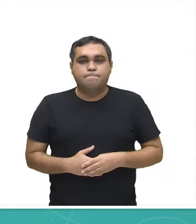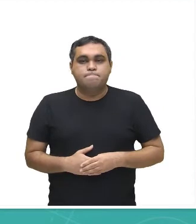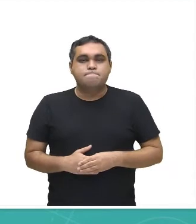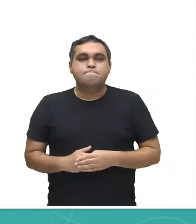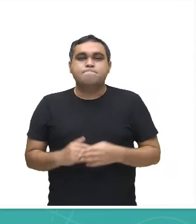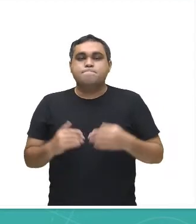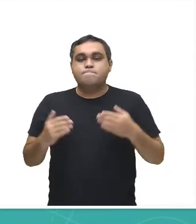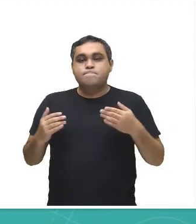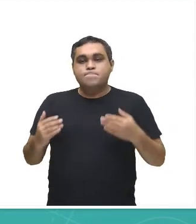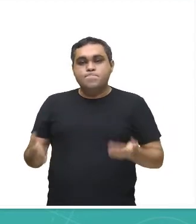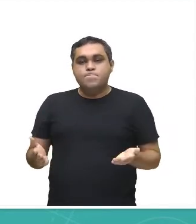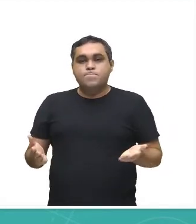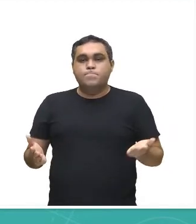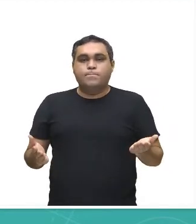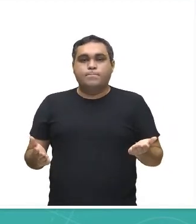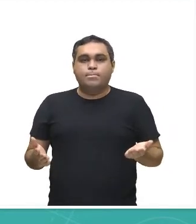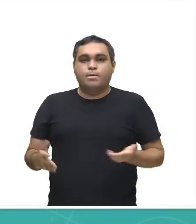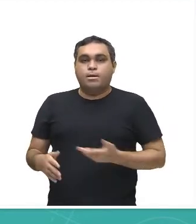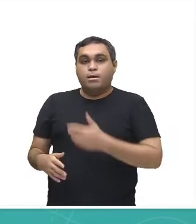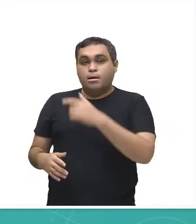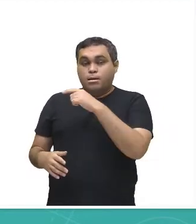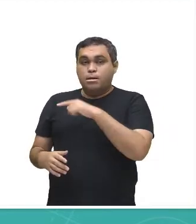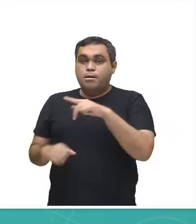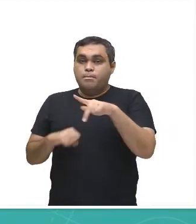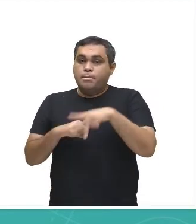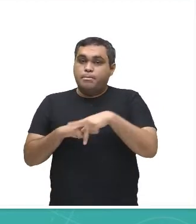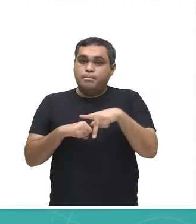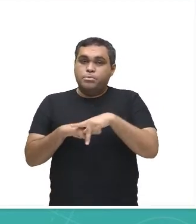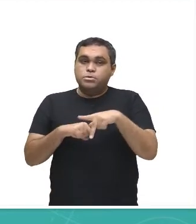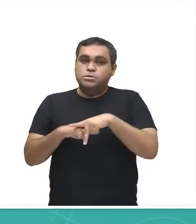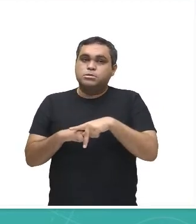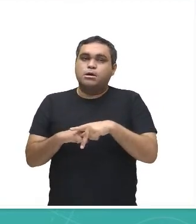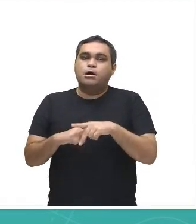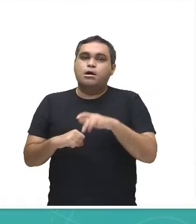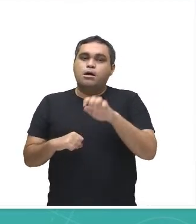elas basicamente, as preposition in, at,